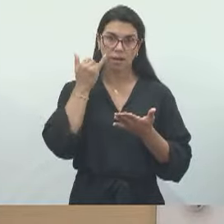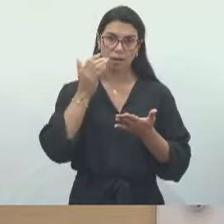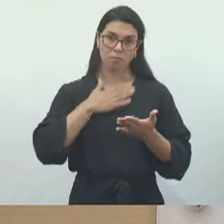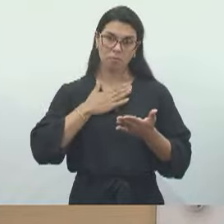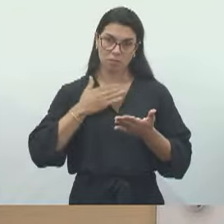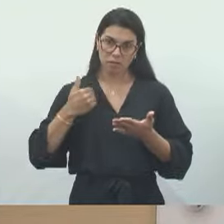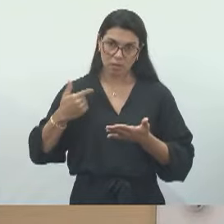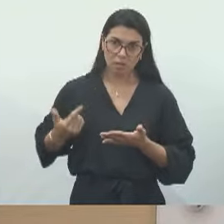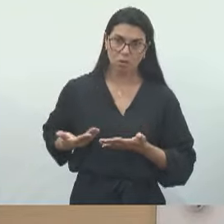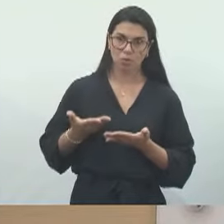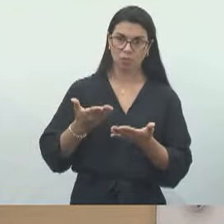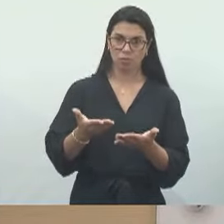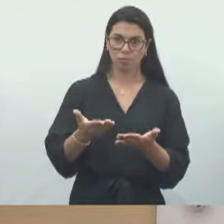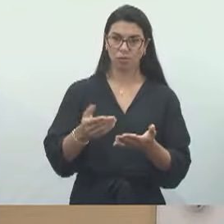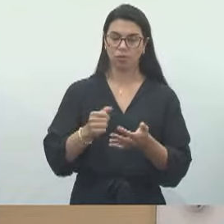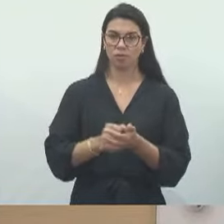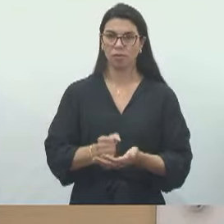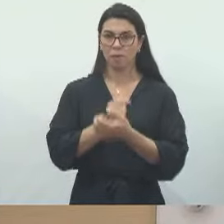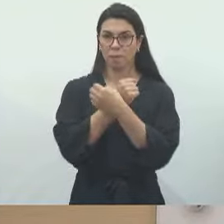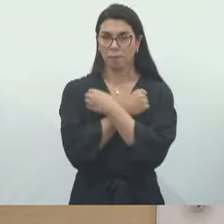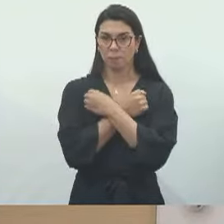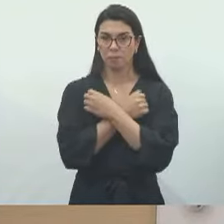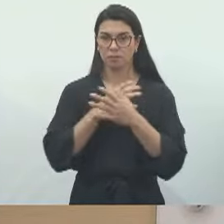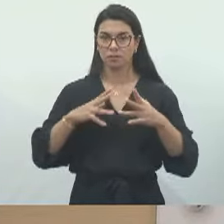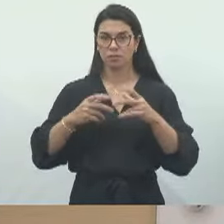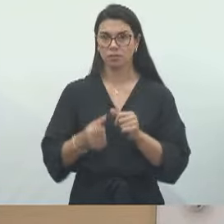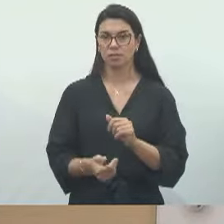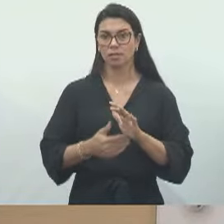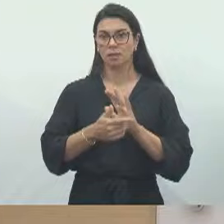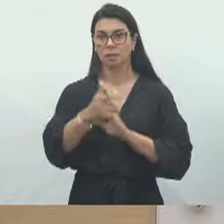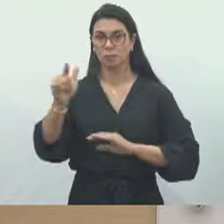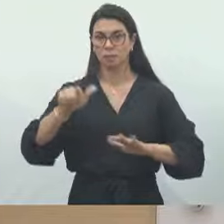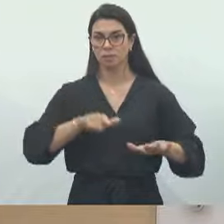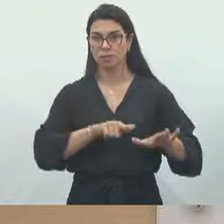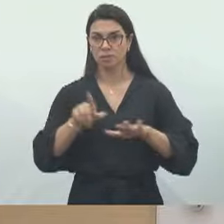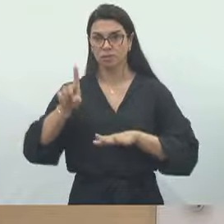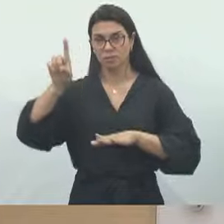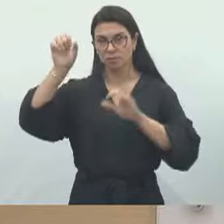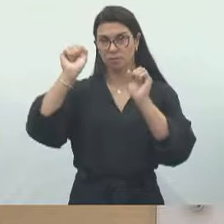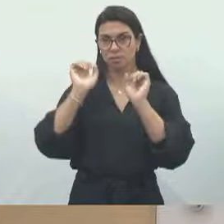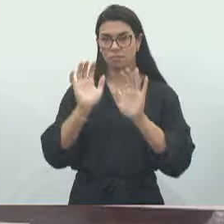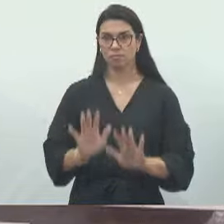até você, ok? Um grande abraço a todos e até semana que vem, se Deus